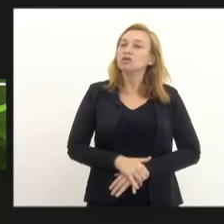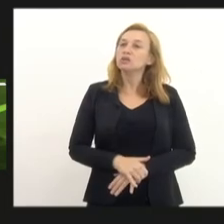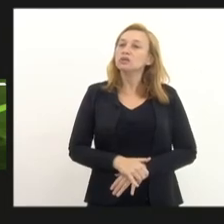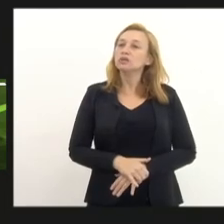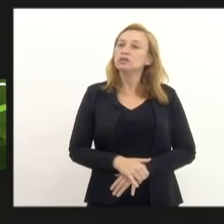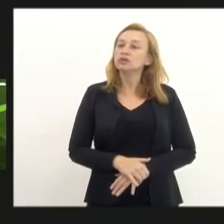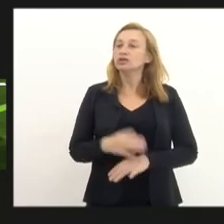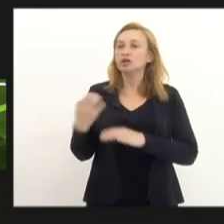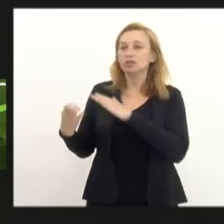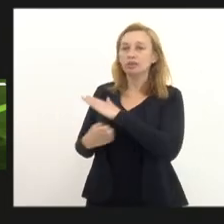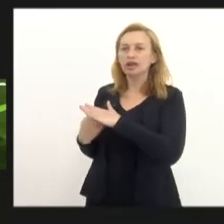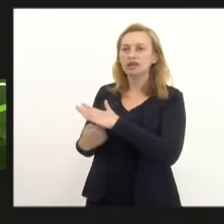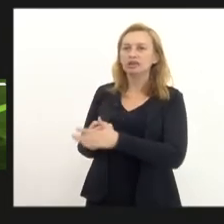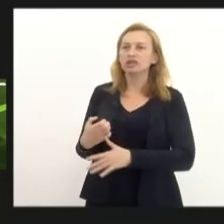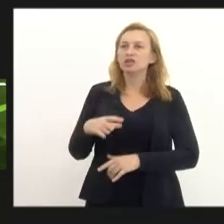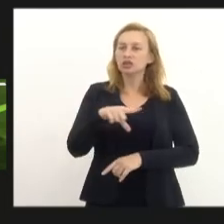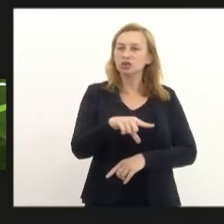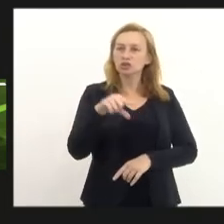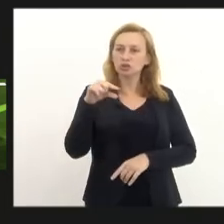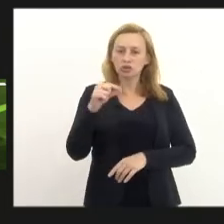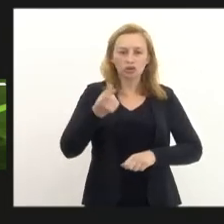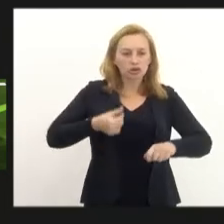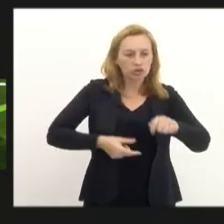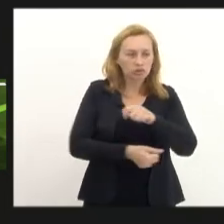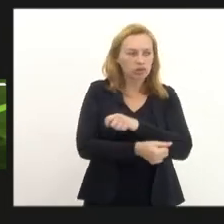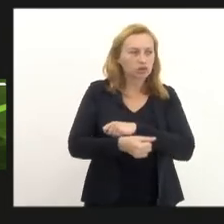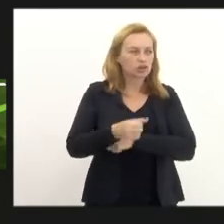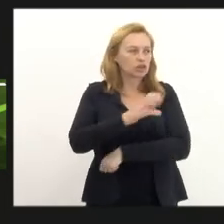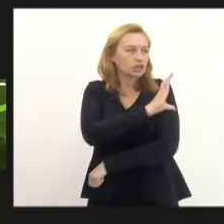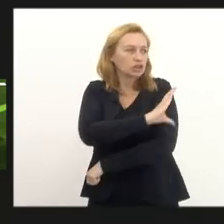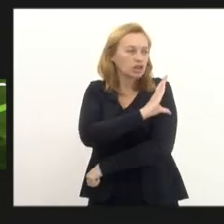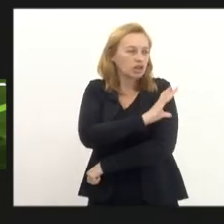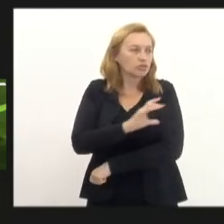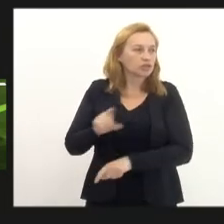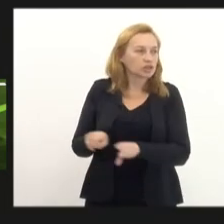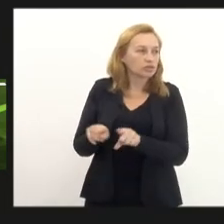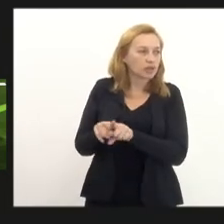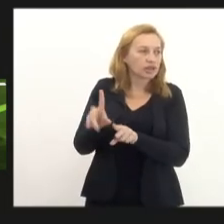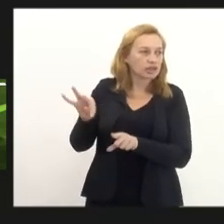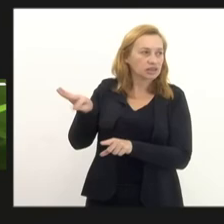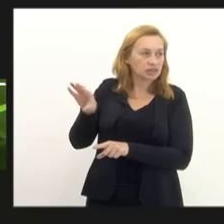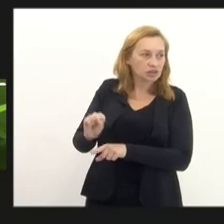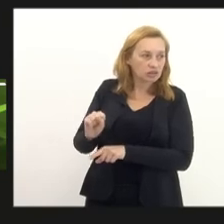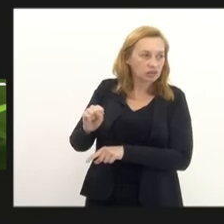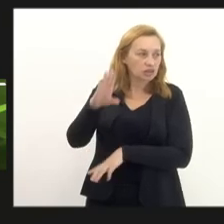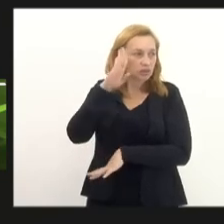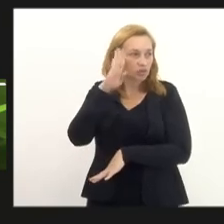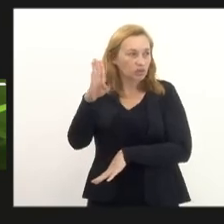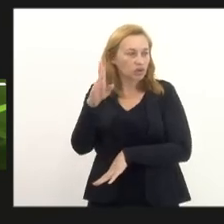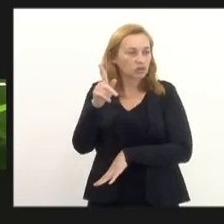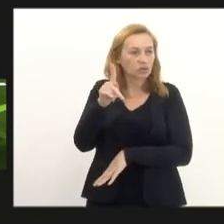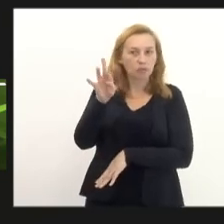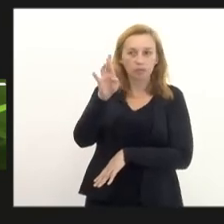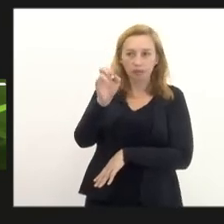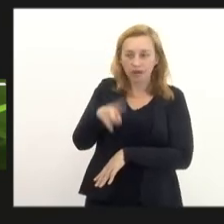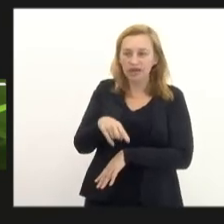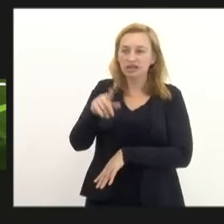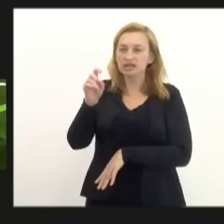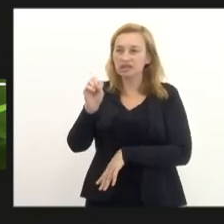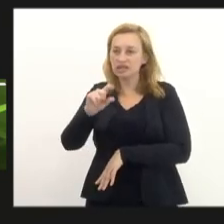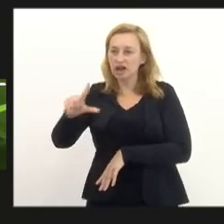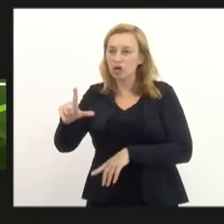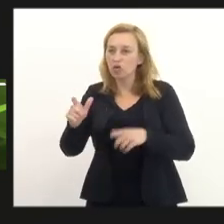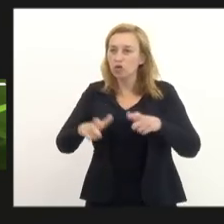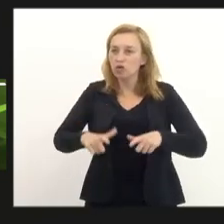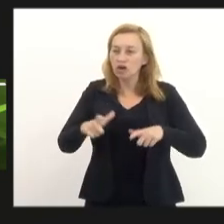ela tem preferência em investimentos nas bacias de Campos Santos, especialmente lá no pré-sal, né? O Gato do Mato ali está